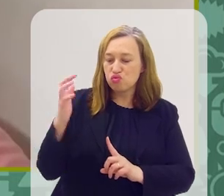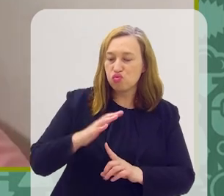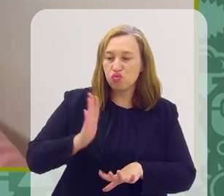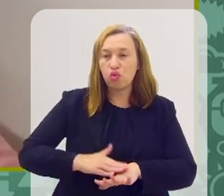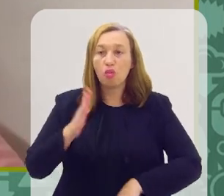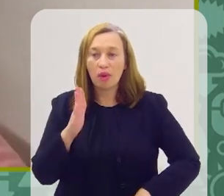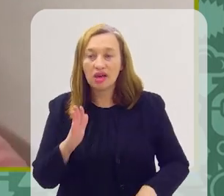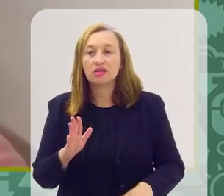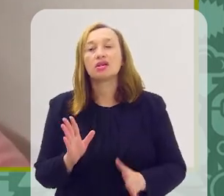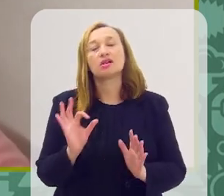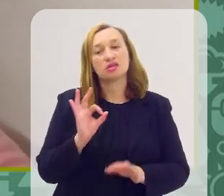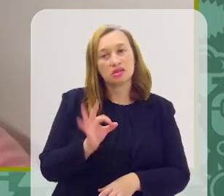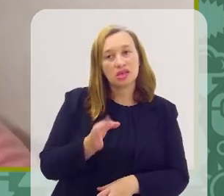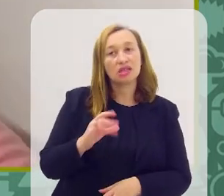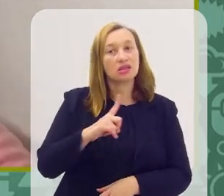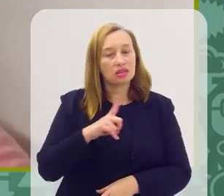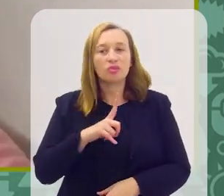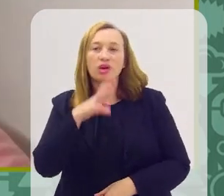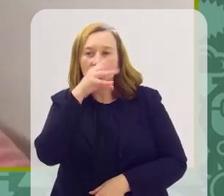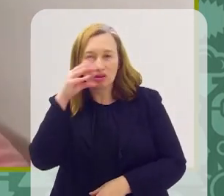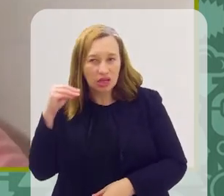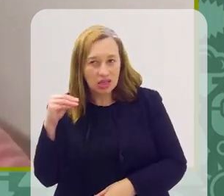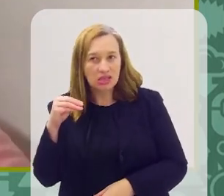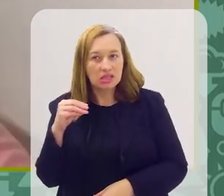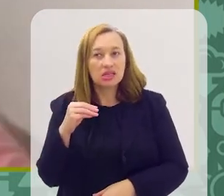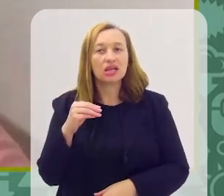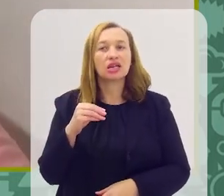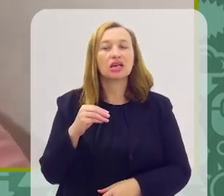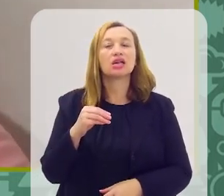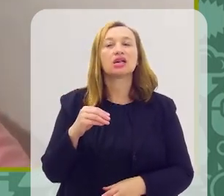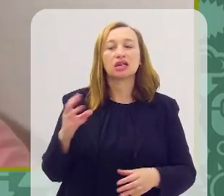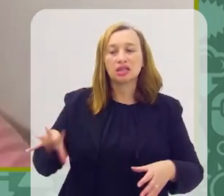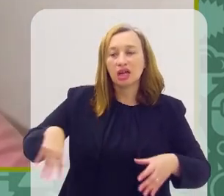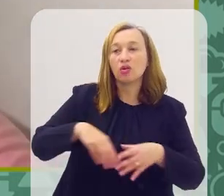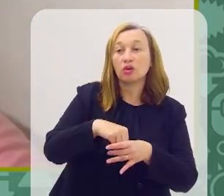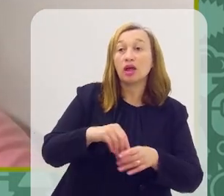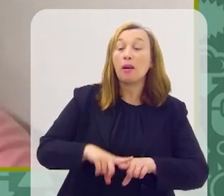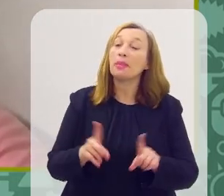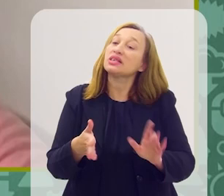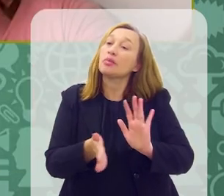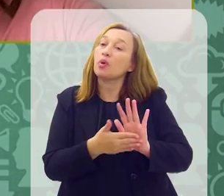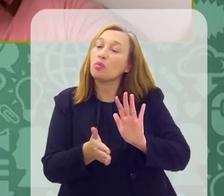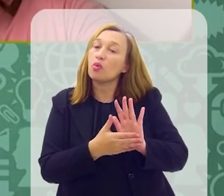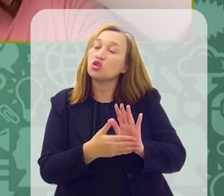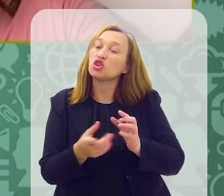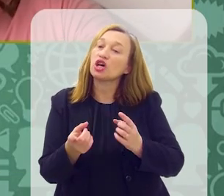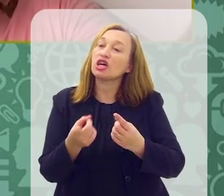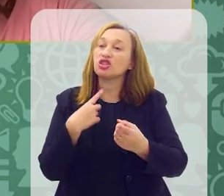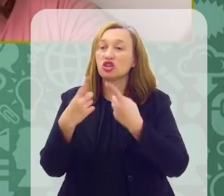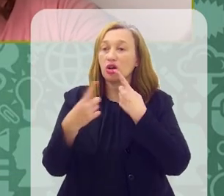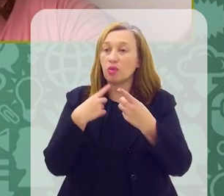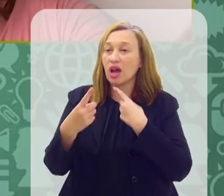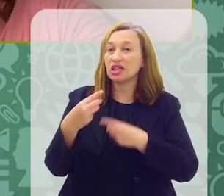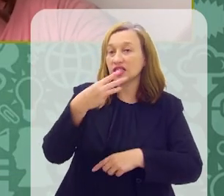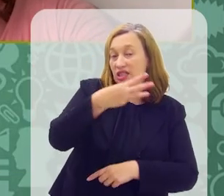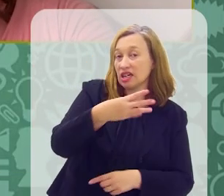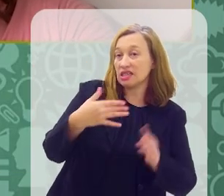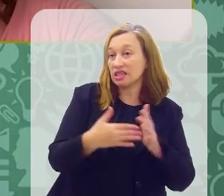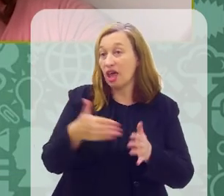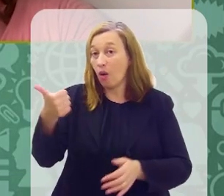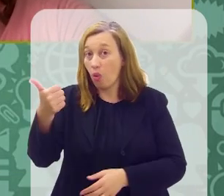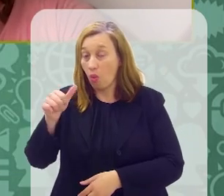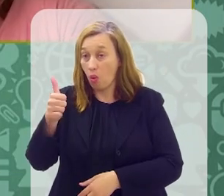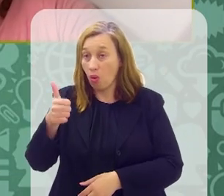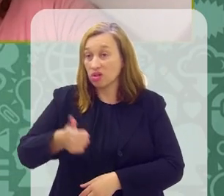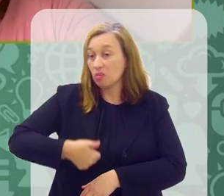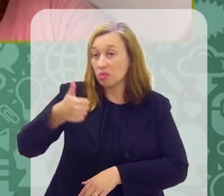maior fluência e tudo mais, né? Claro que a gente tem adolescentes que também curtem o trabalho da MPB, mas a proposta é dialogar com esse